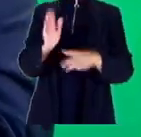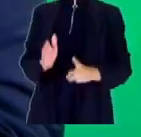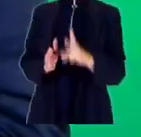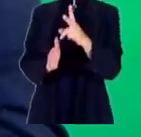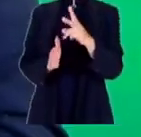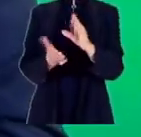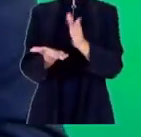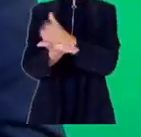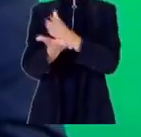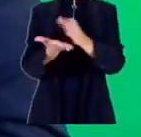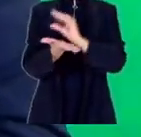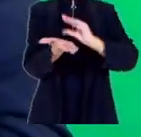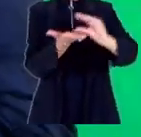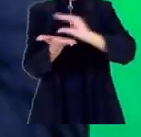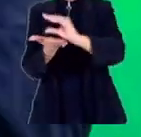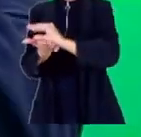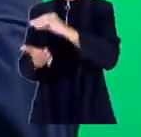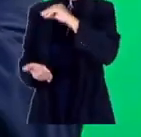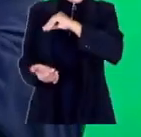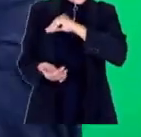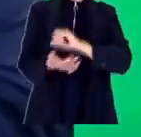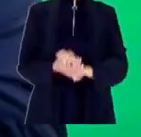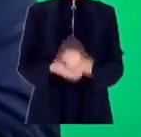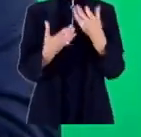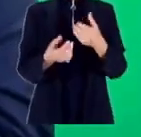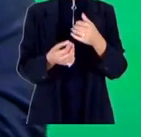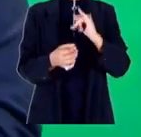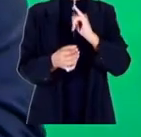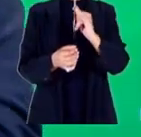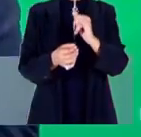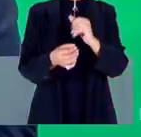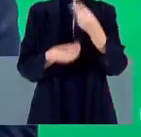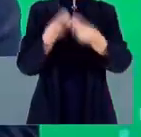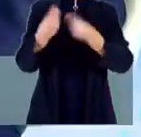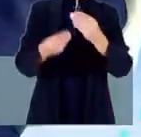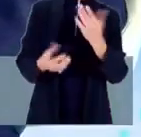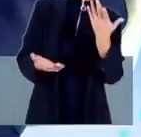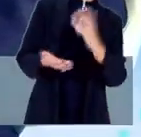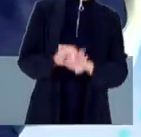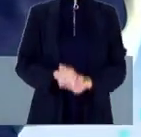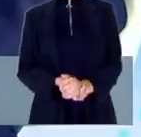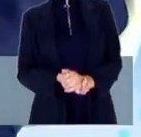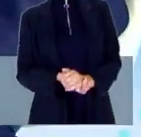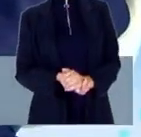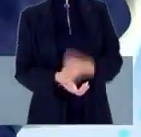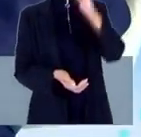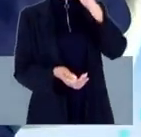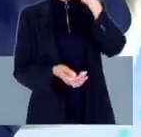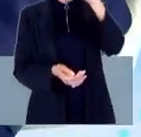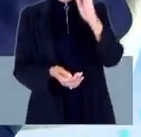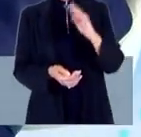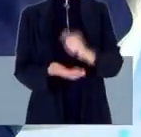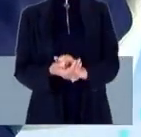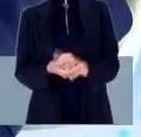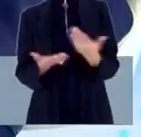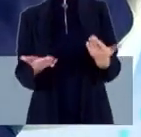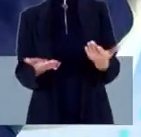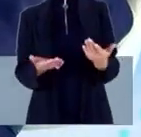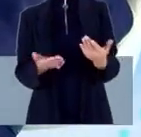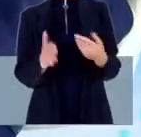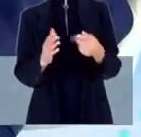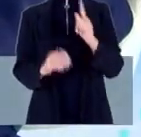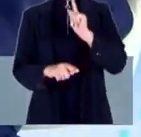para distribuição de renda eu queria falar para o meu público como é que isso vai ser feito a prioridade número um da nossa